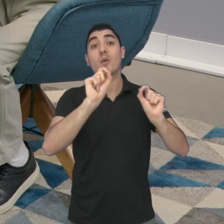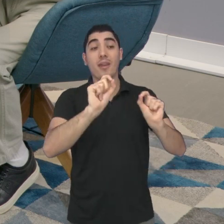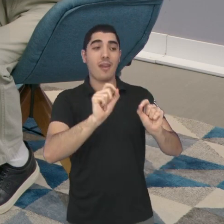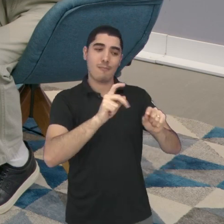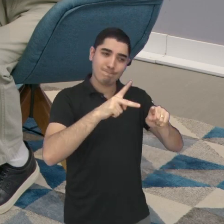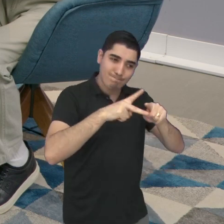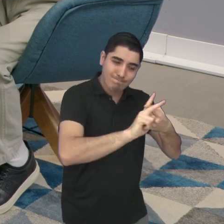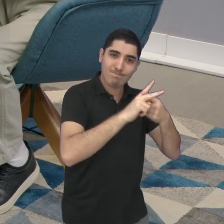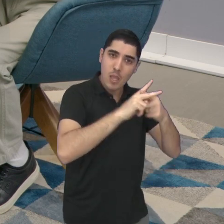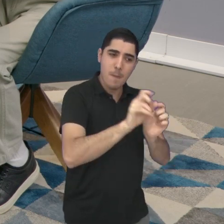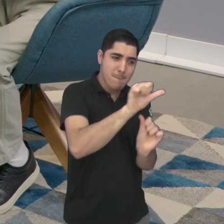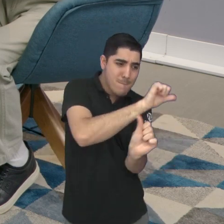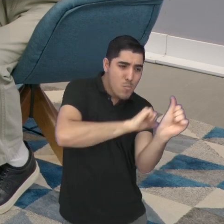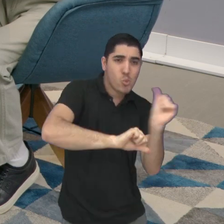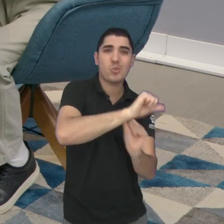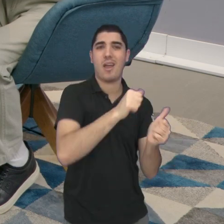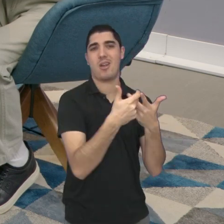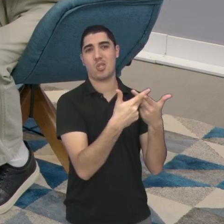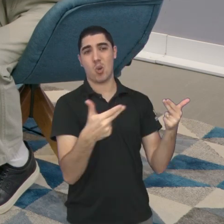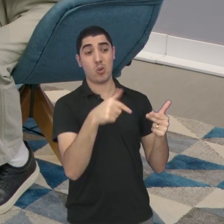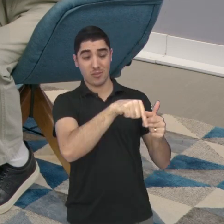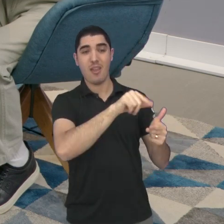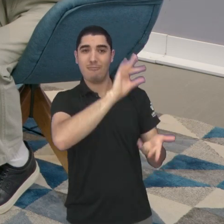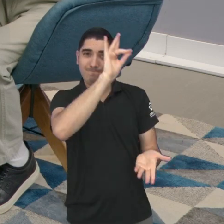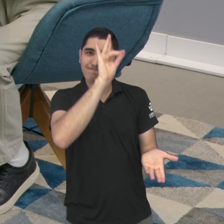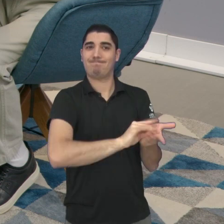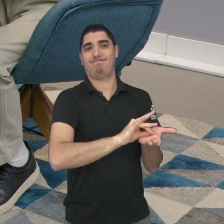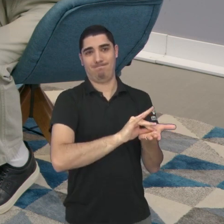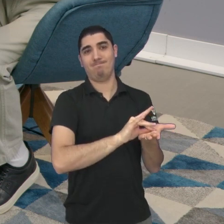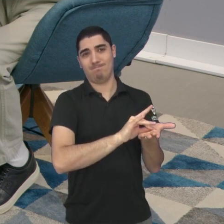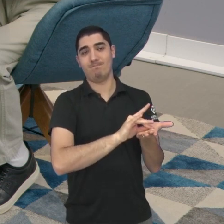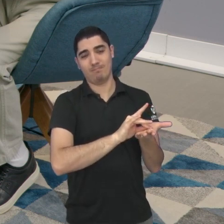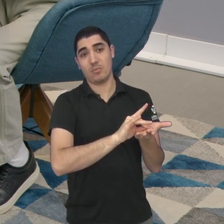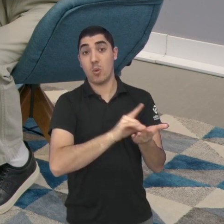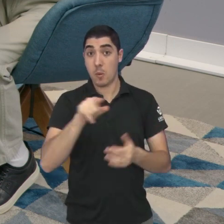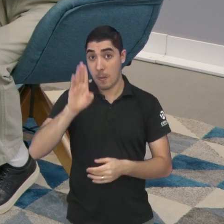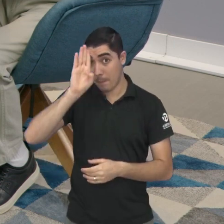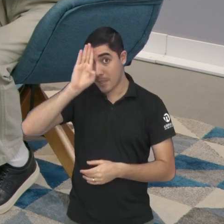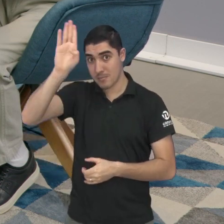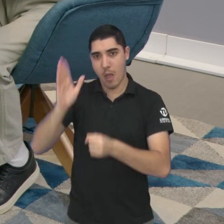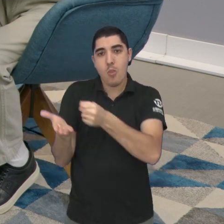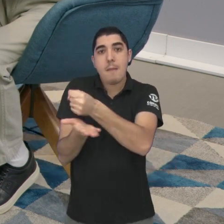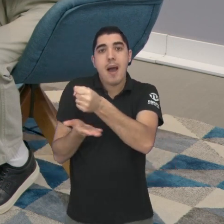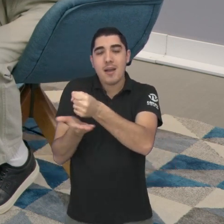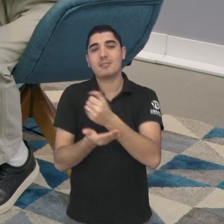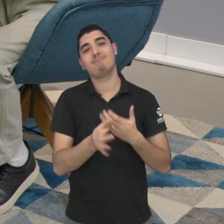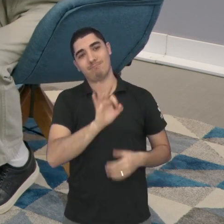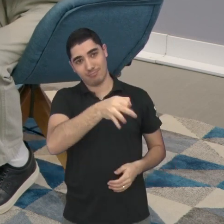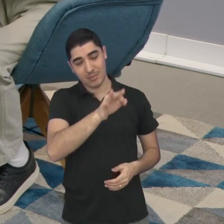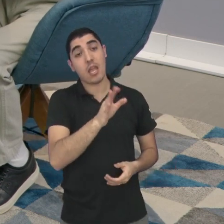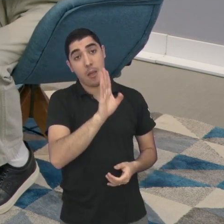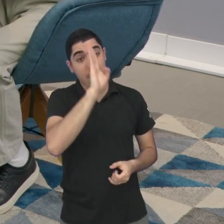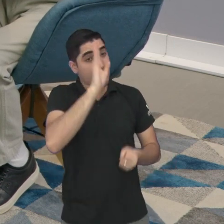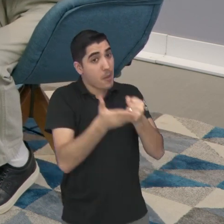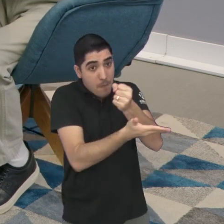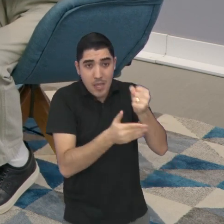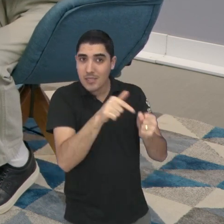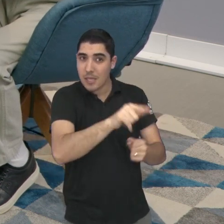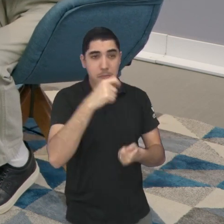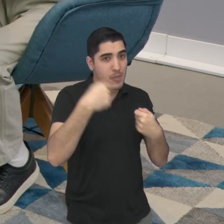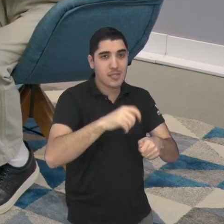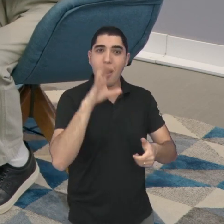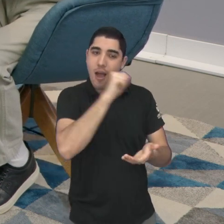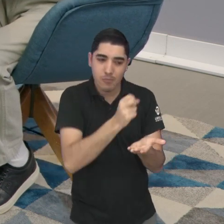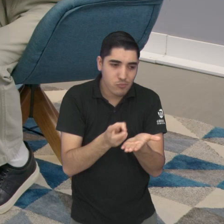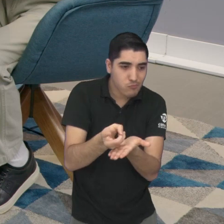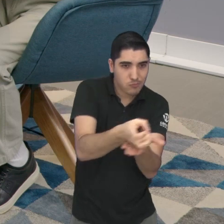reformas estruturais. Na raiz, né? Na raiz. E aí a reforma tributária é uma das primeiras que podem ser conduzidas